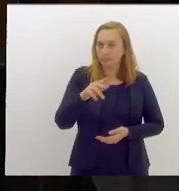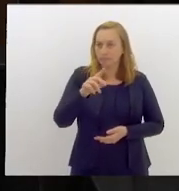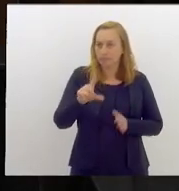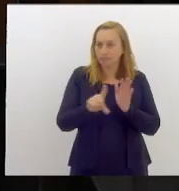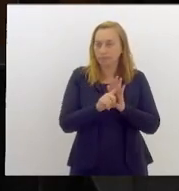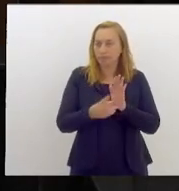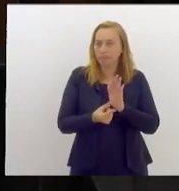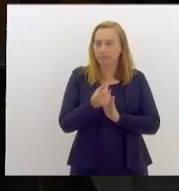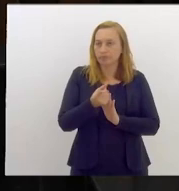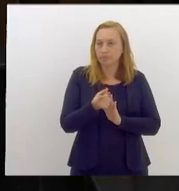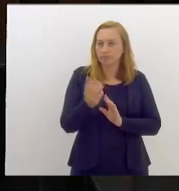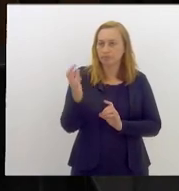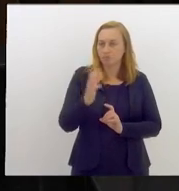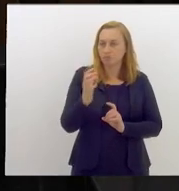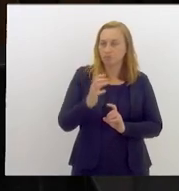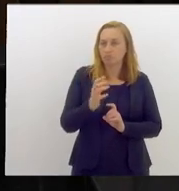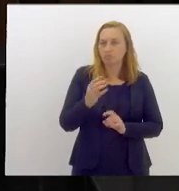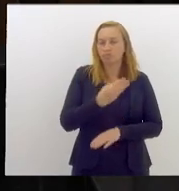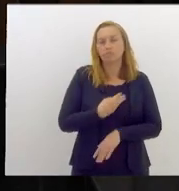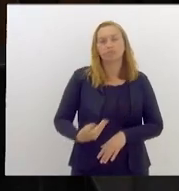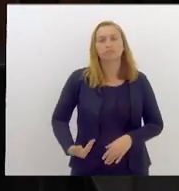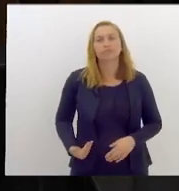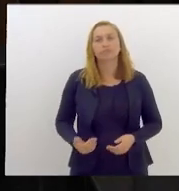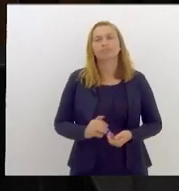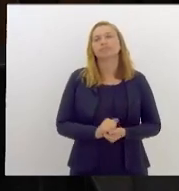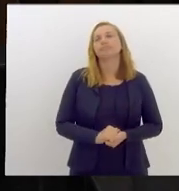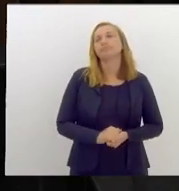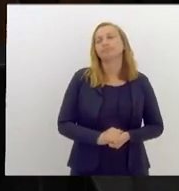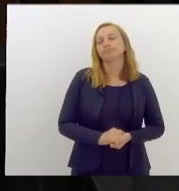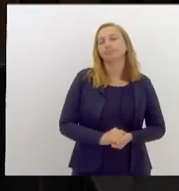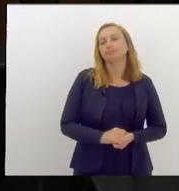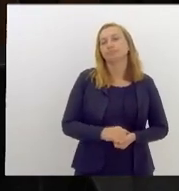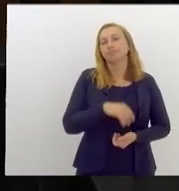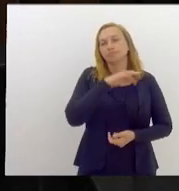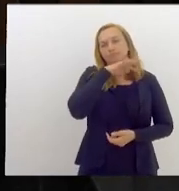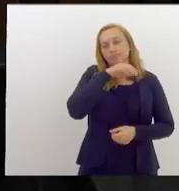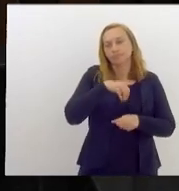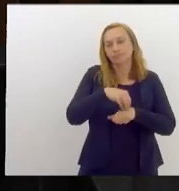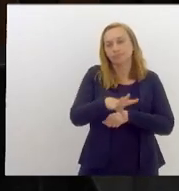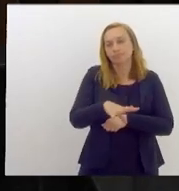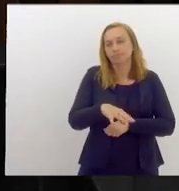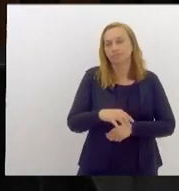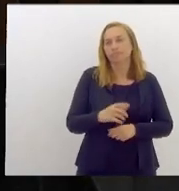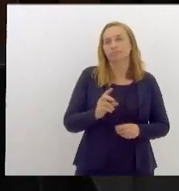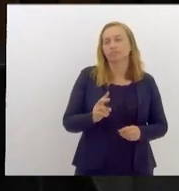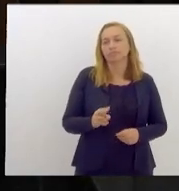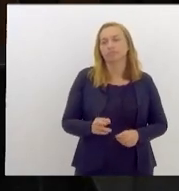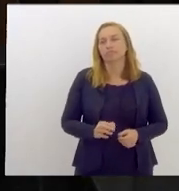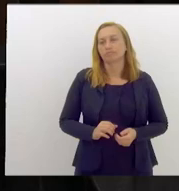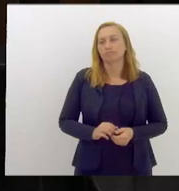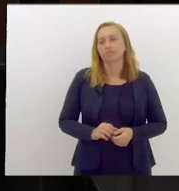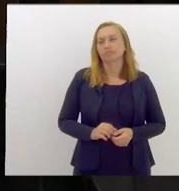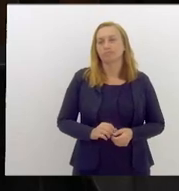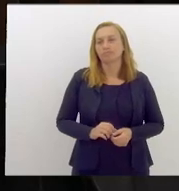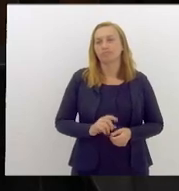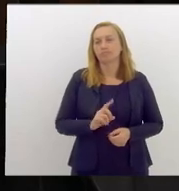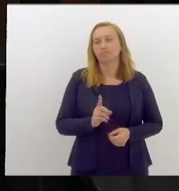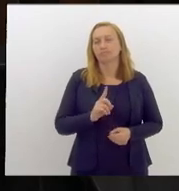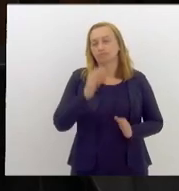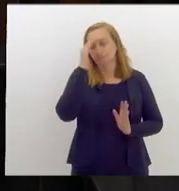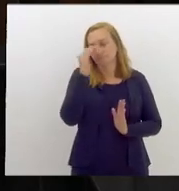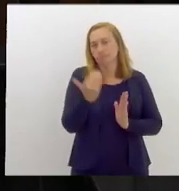governo nos dá uma Presságio nos dá um mal uma má indicação de que pode não estar objetivando